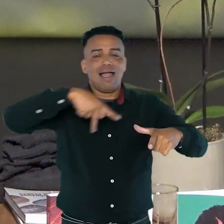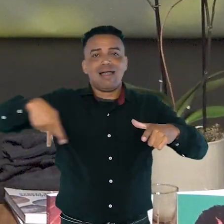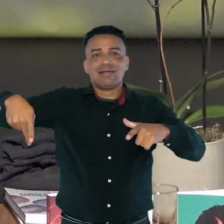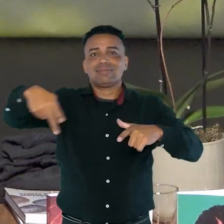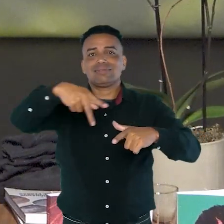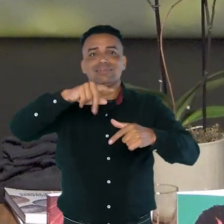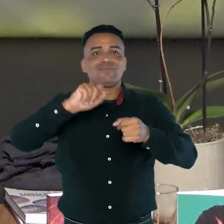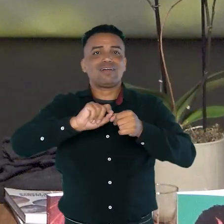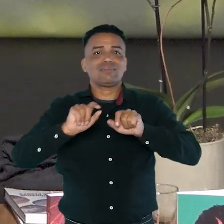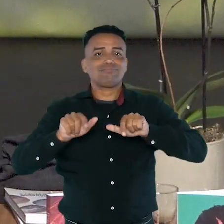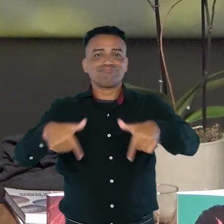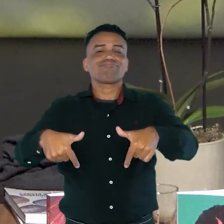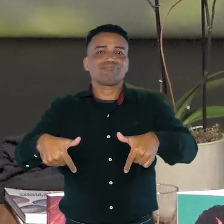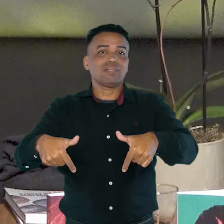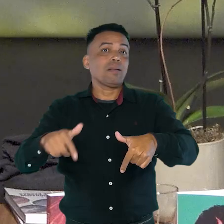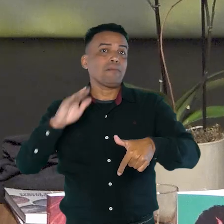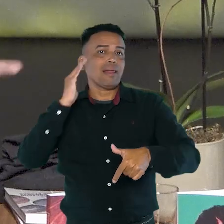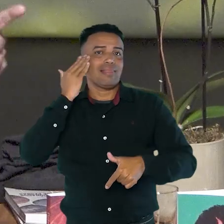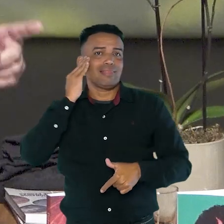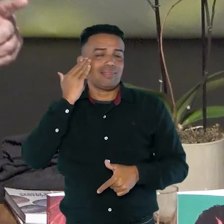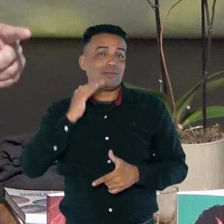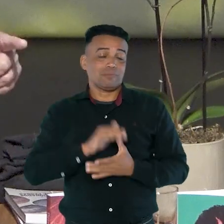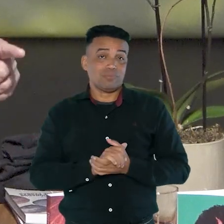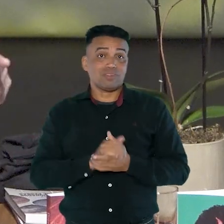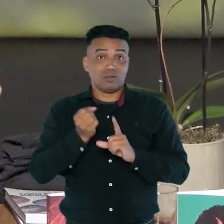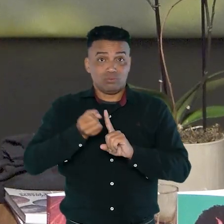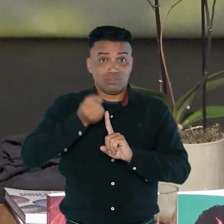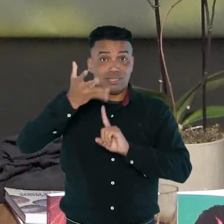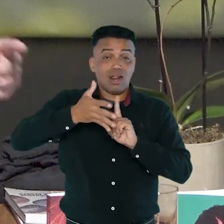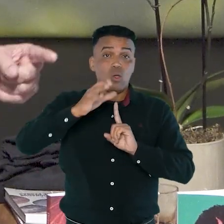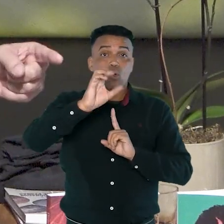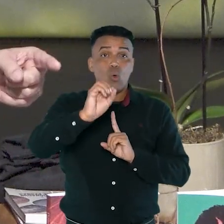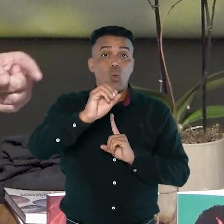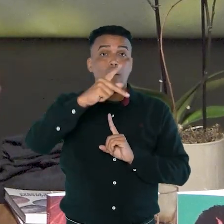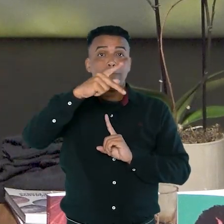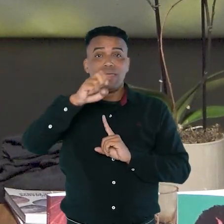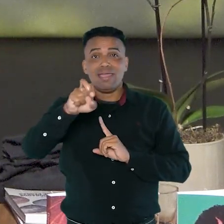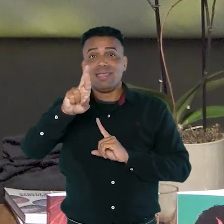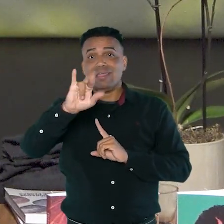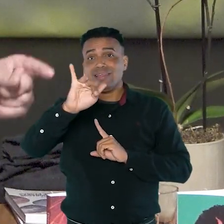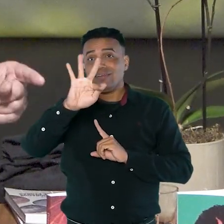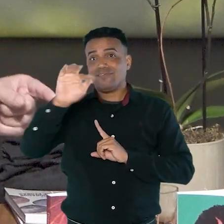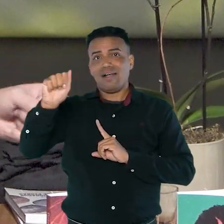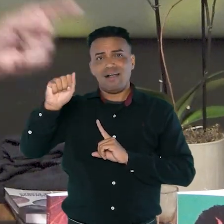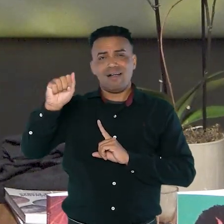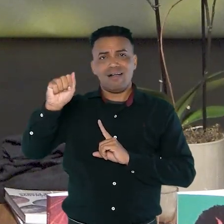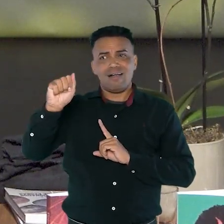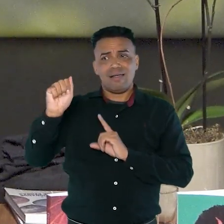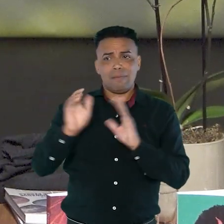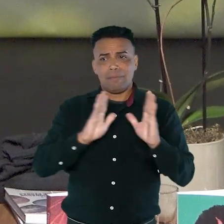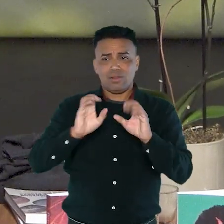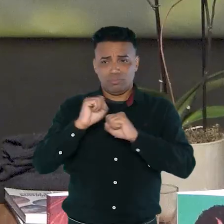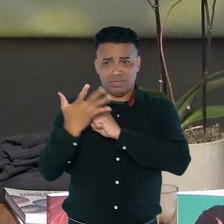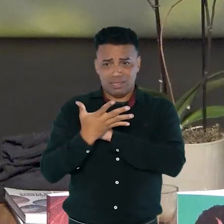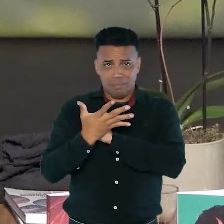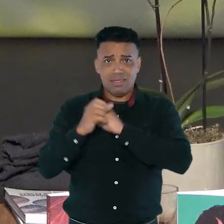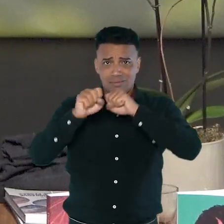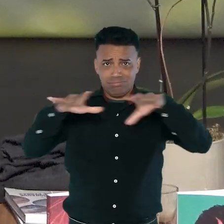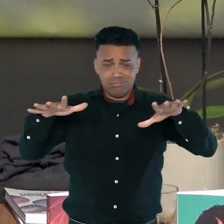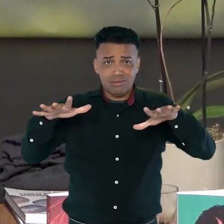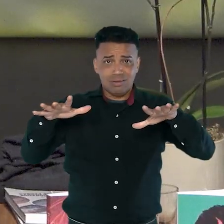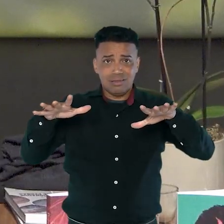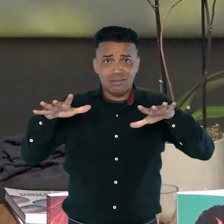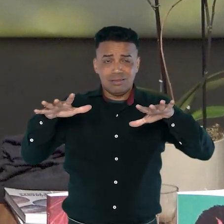casa, para tentar entender esse fenômeno. O Sarau da Cooperifa, quando veio a pandemia, logo após a pandemia, as